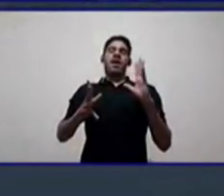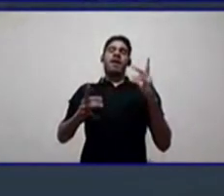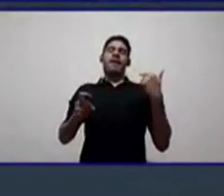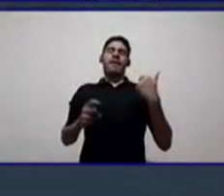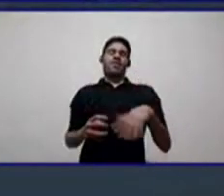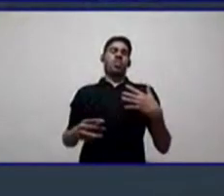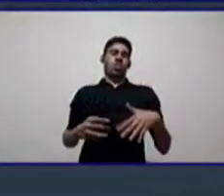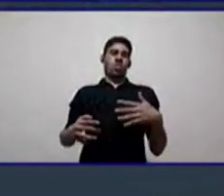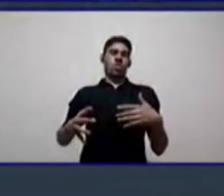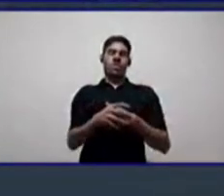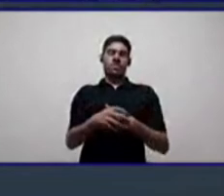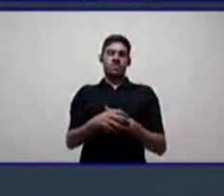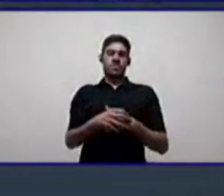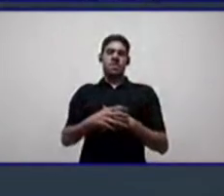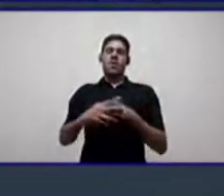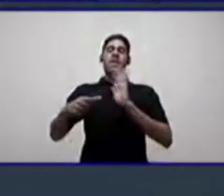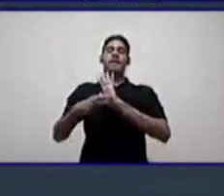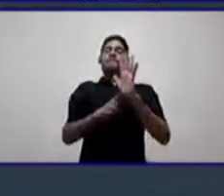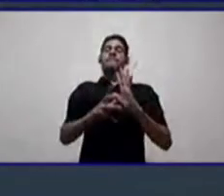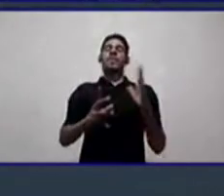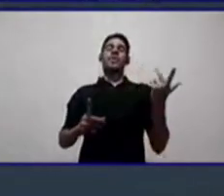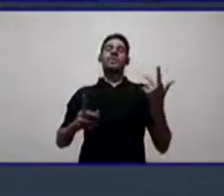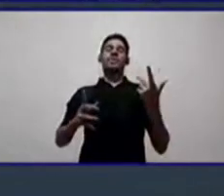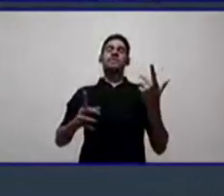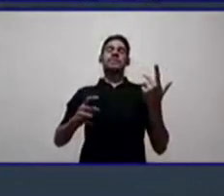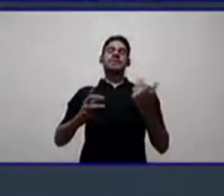monta, estão demonstrados